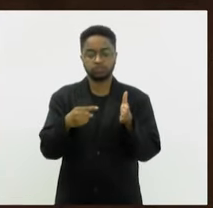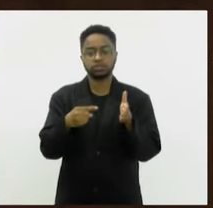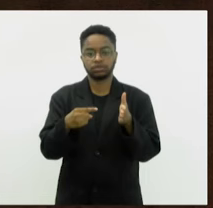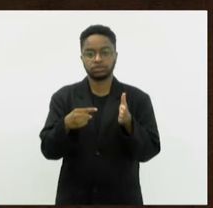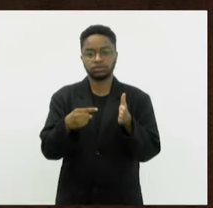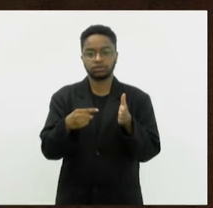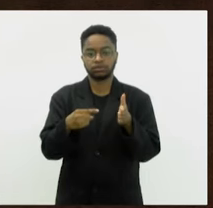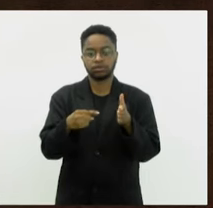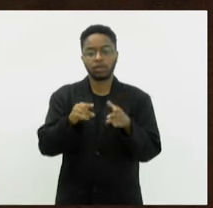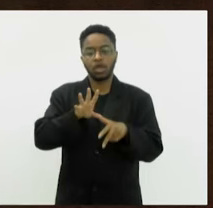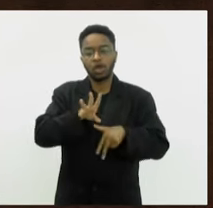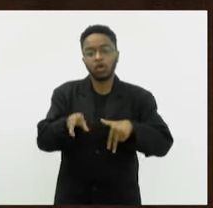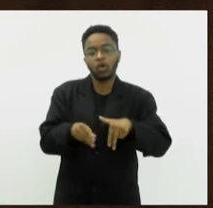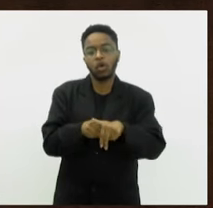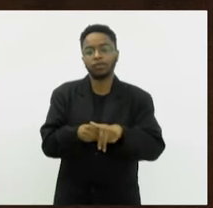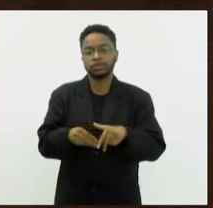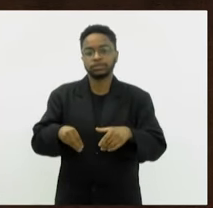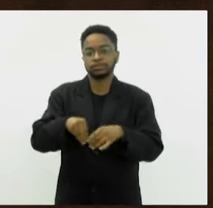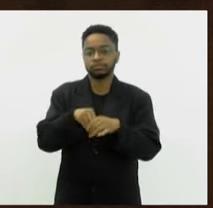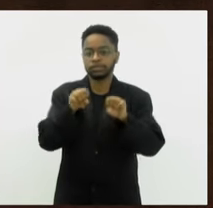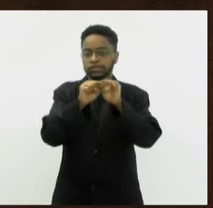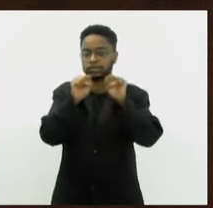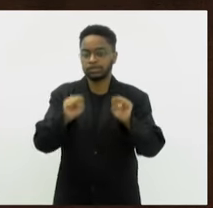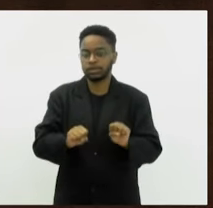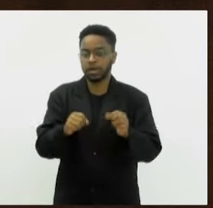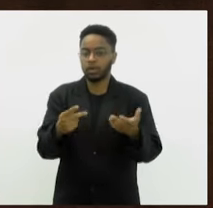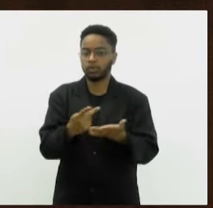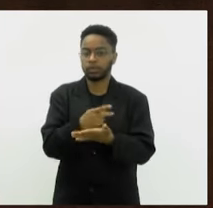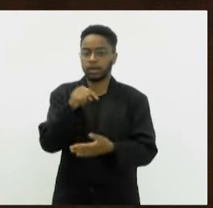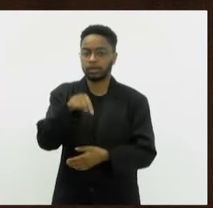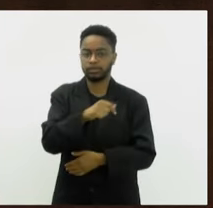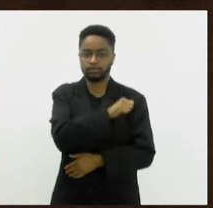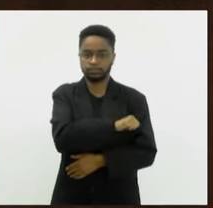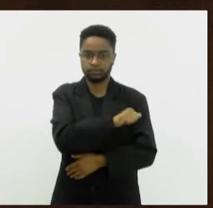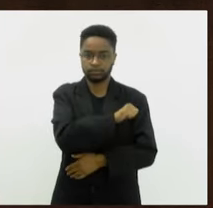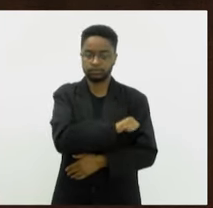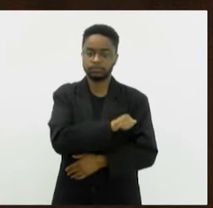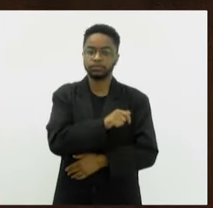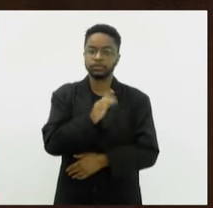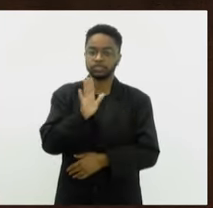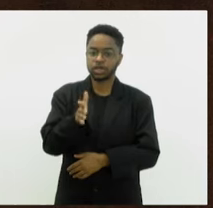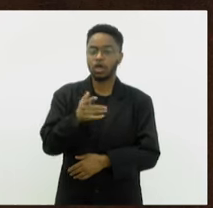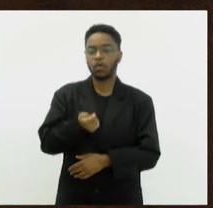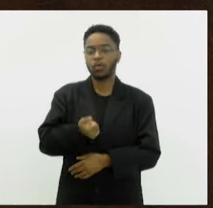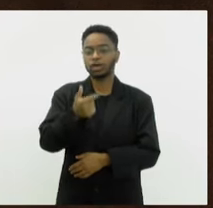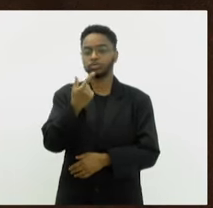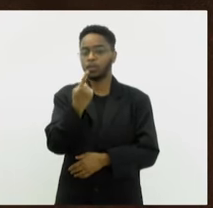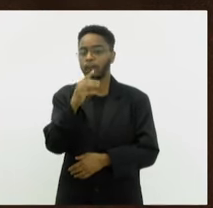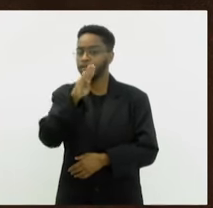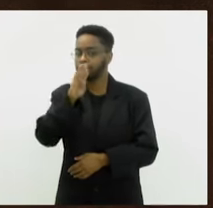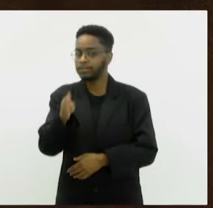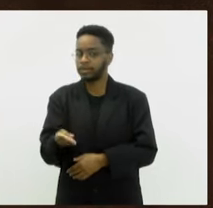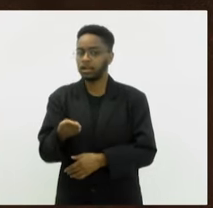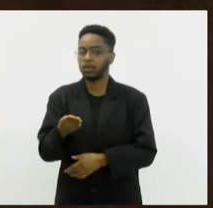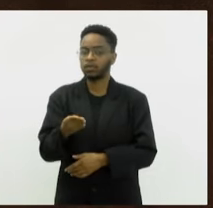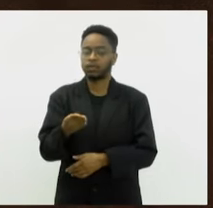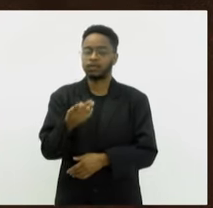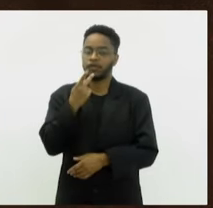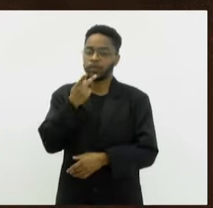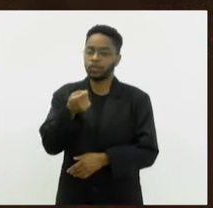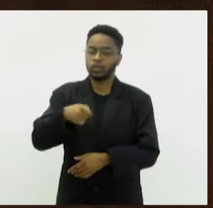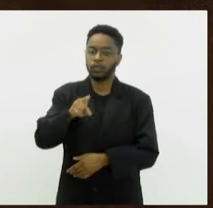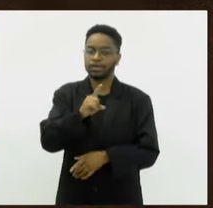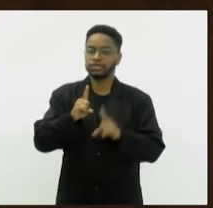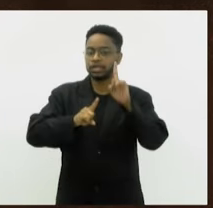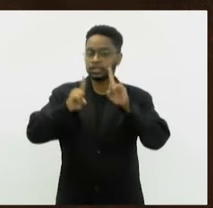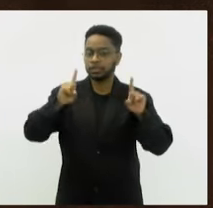de corrupção sistêmica que está acontecendo no Rio de Janeiro, quase 1 bilhão de dispensa de licitação, enquanto o